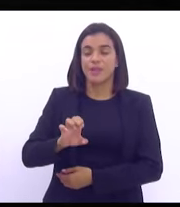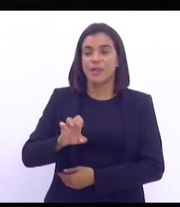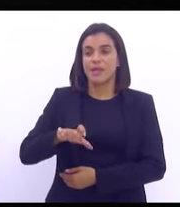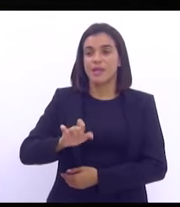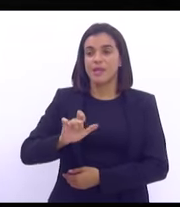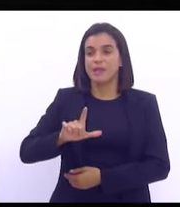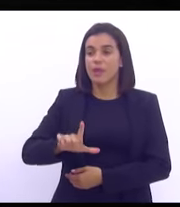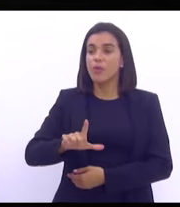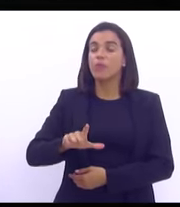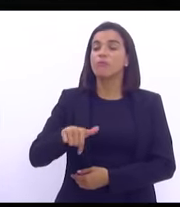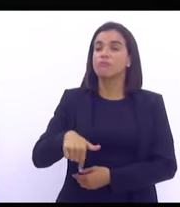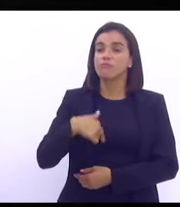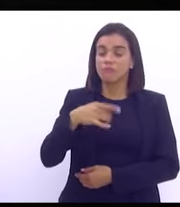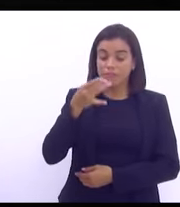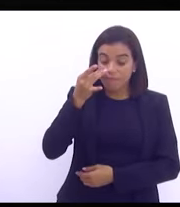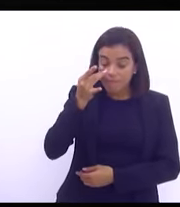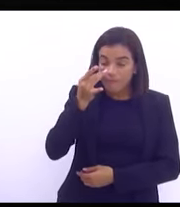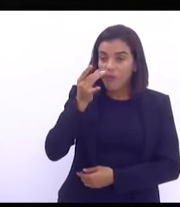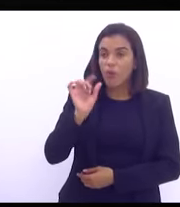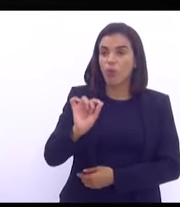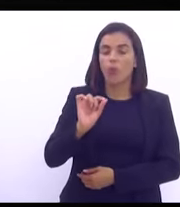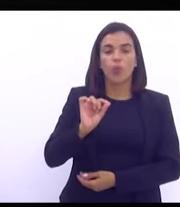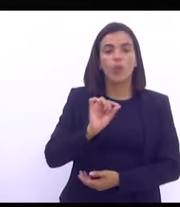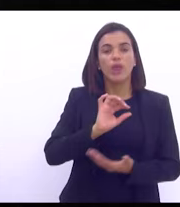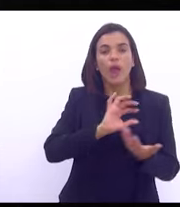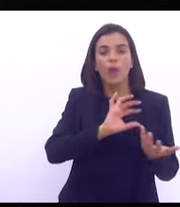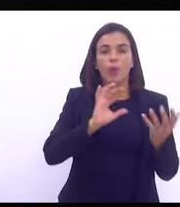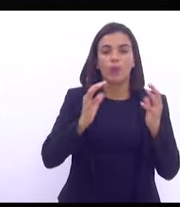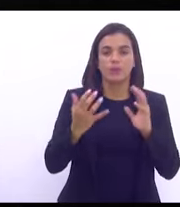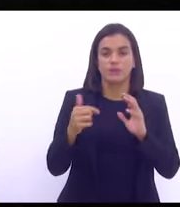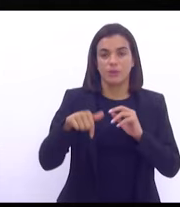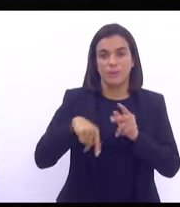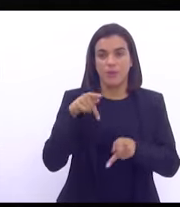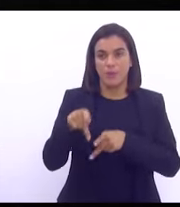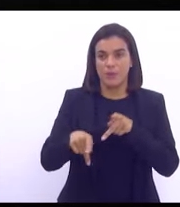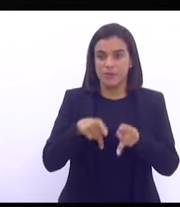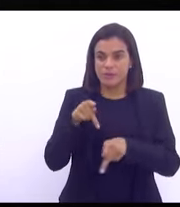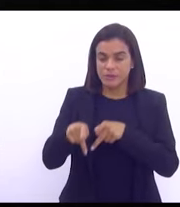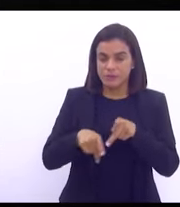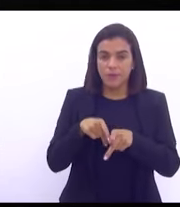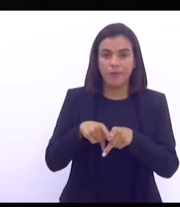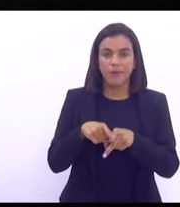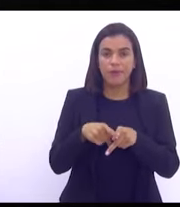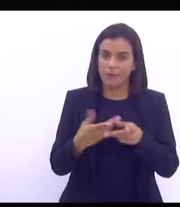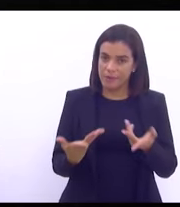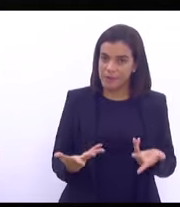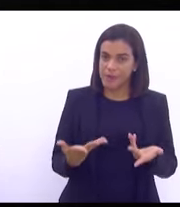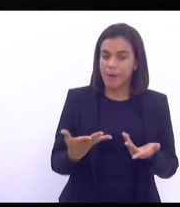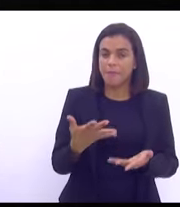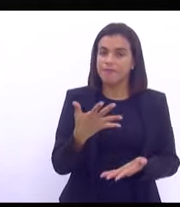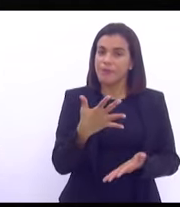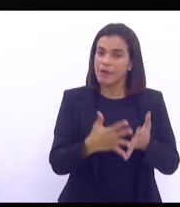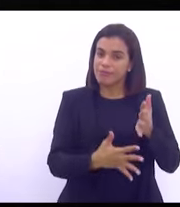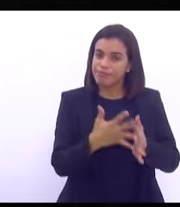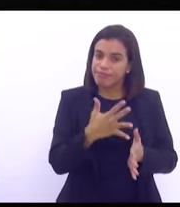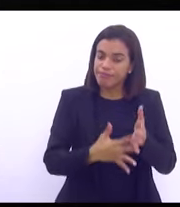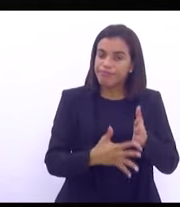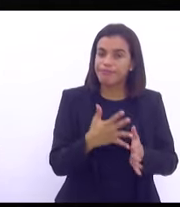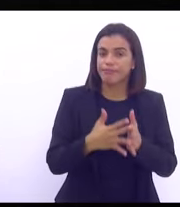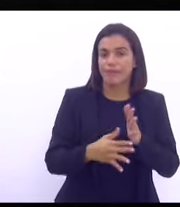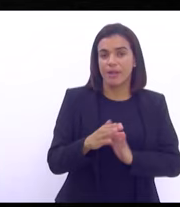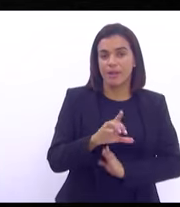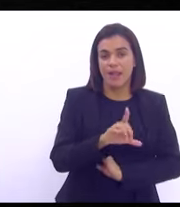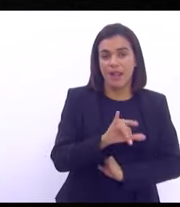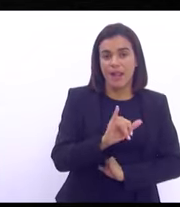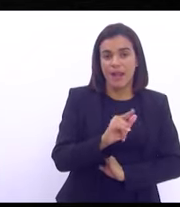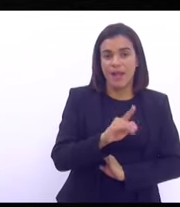para ver de perto, né, o que vem acontecendo com a nossa população, com descasso não só da Light como da Enel. E